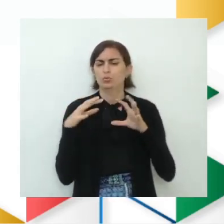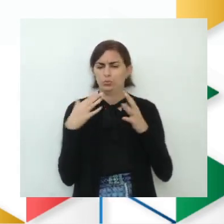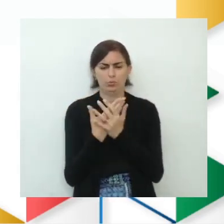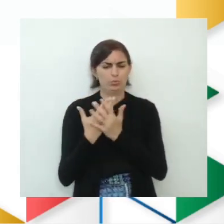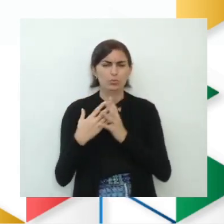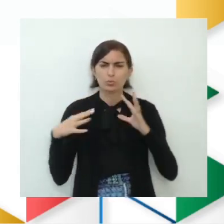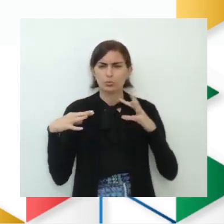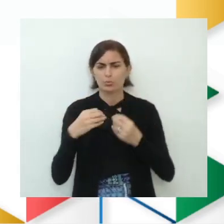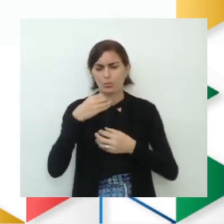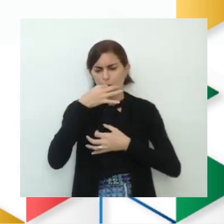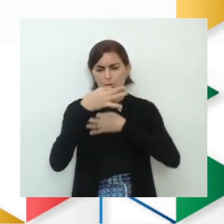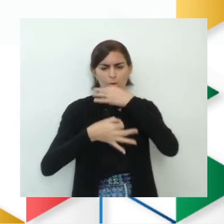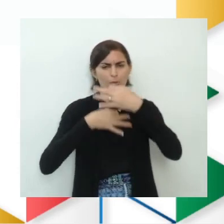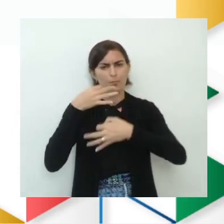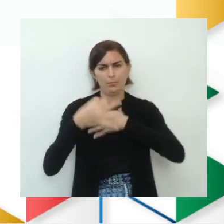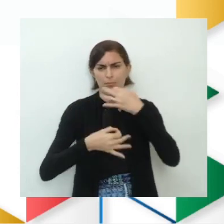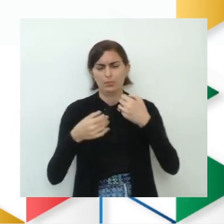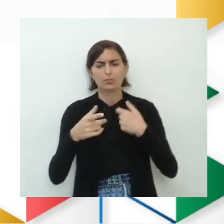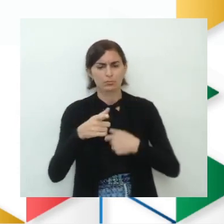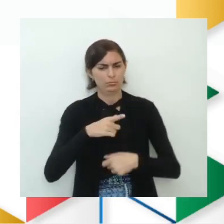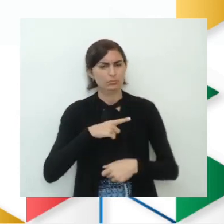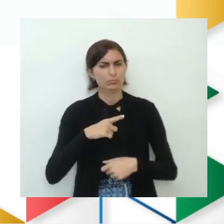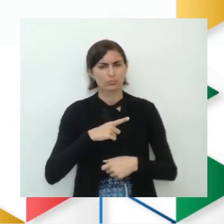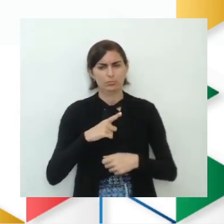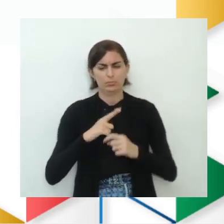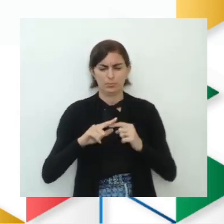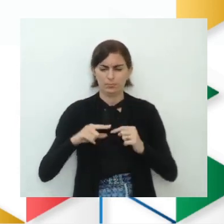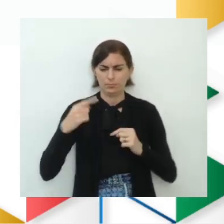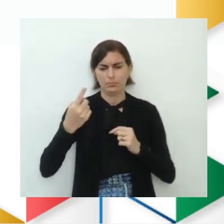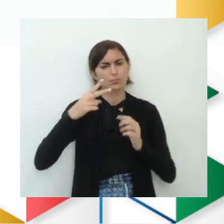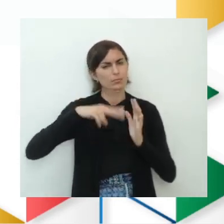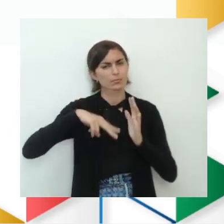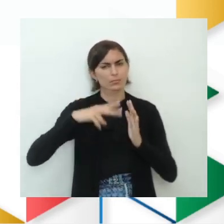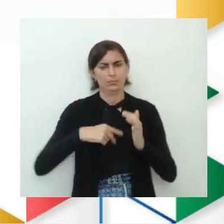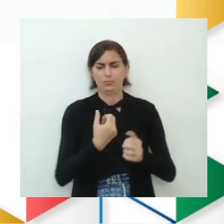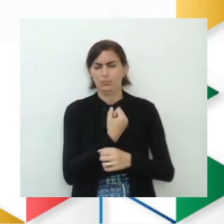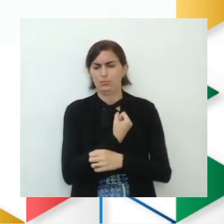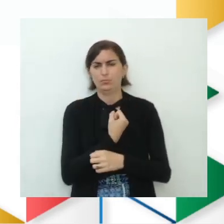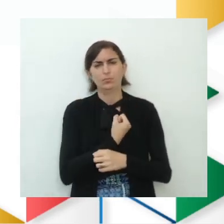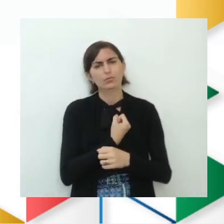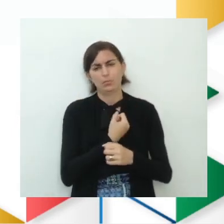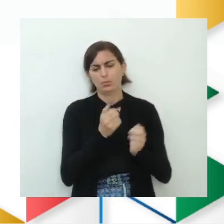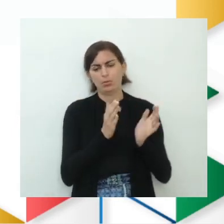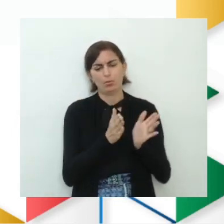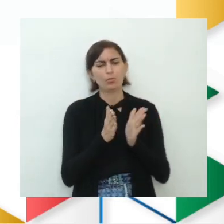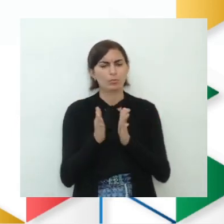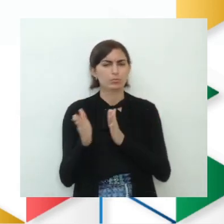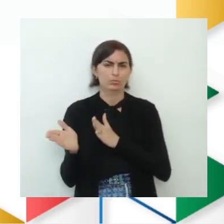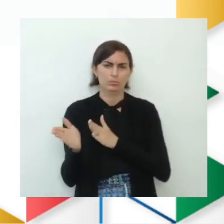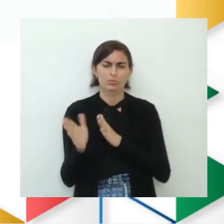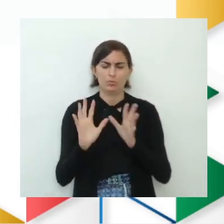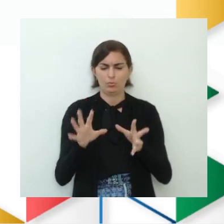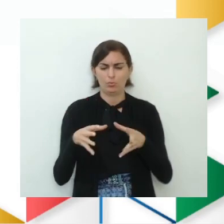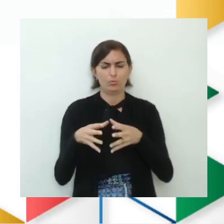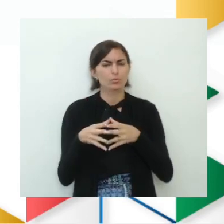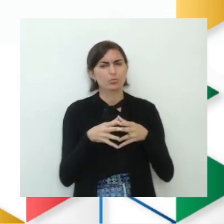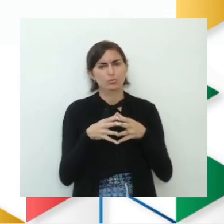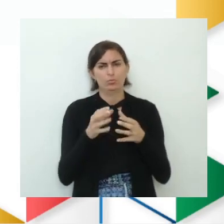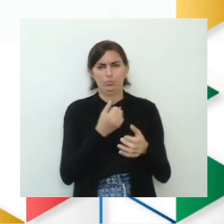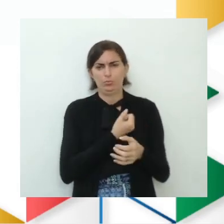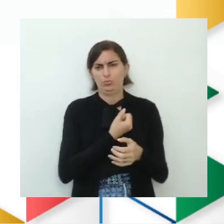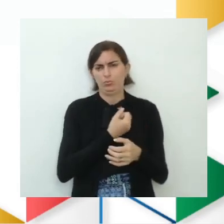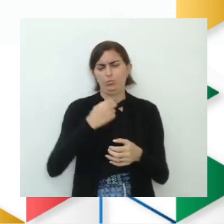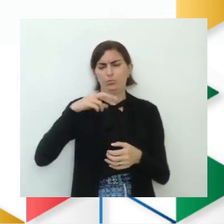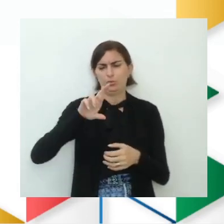as opções que você tem que ter para ler um número na ordem do conjunto dos números